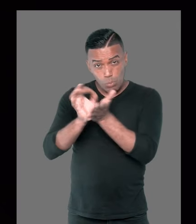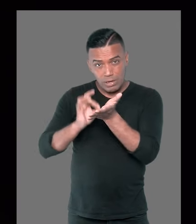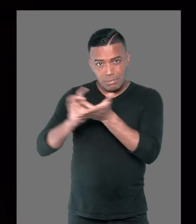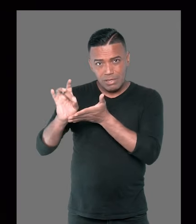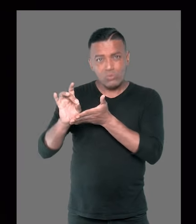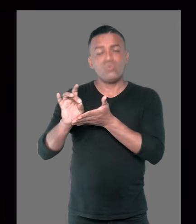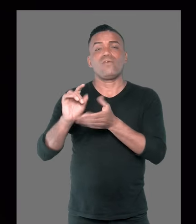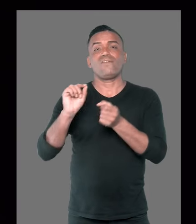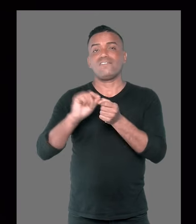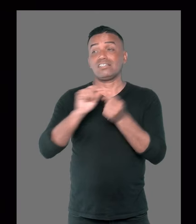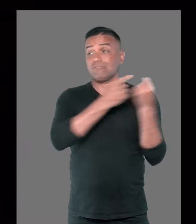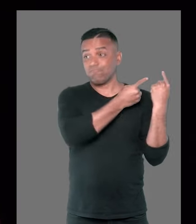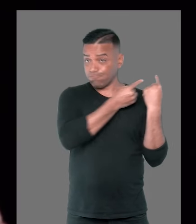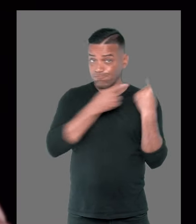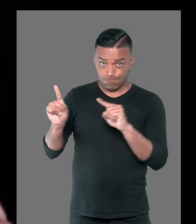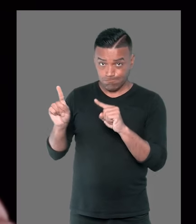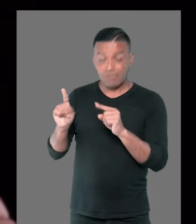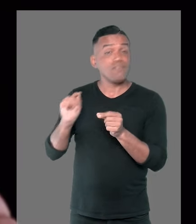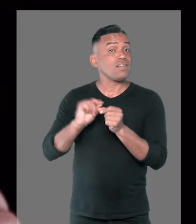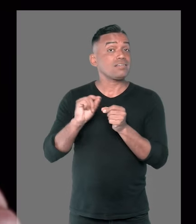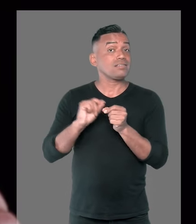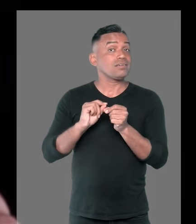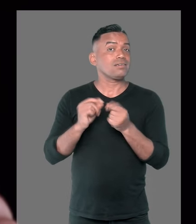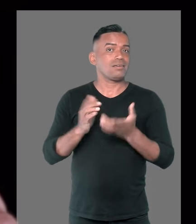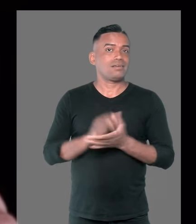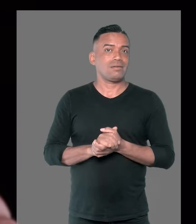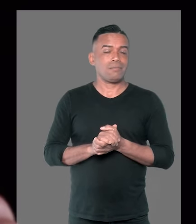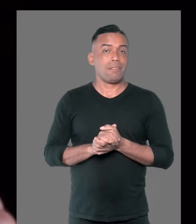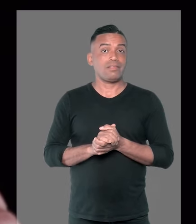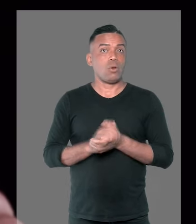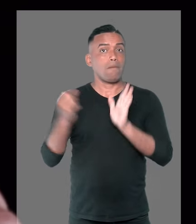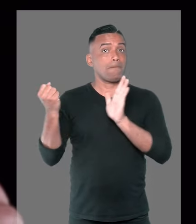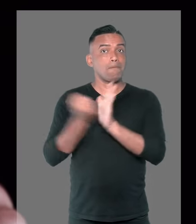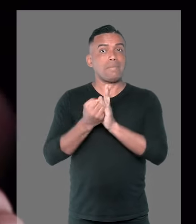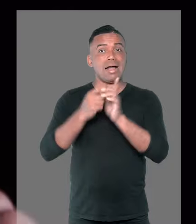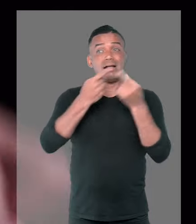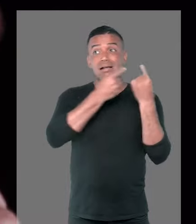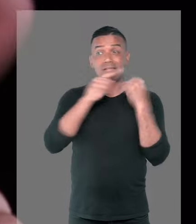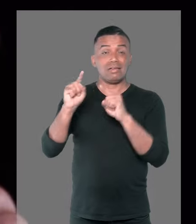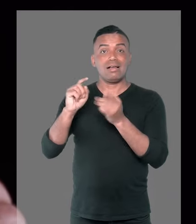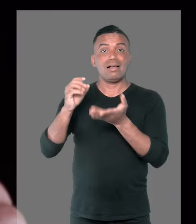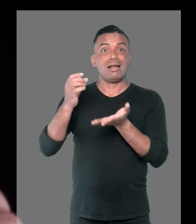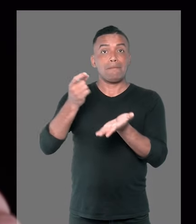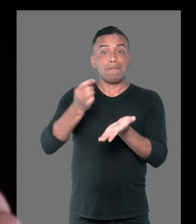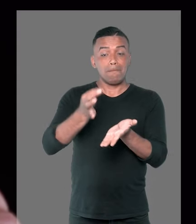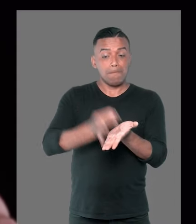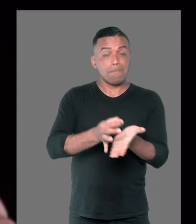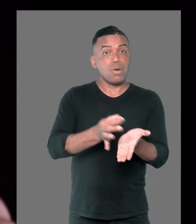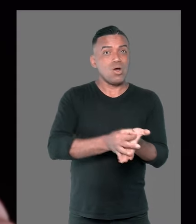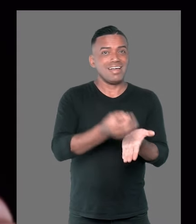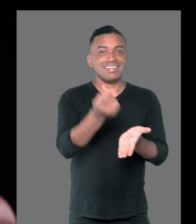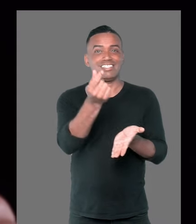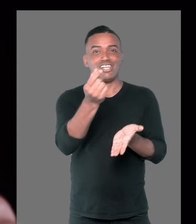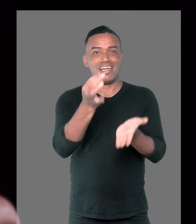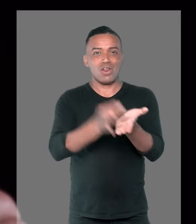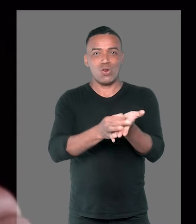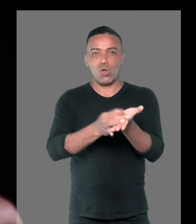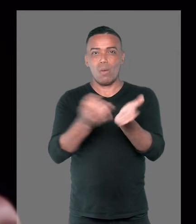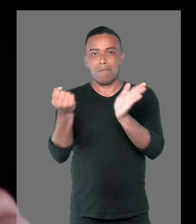faziam campanhas contra ele cunhando slogans contra Marco Antônio nas moedas que circulavam no império romano da época Tá